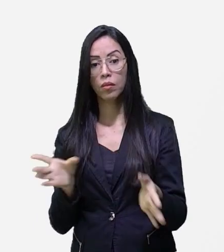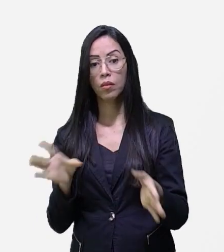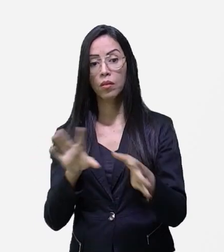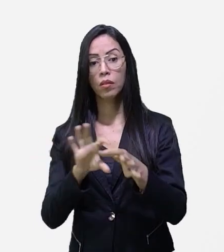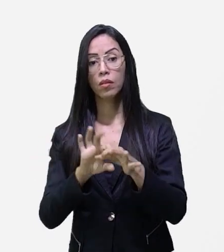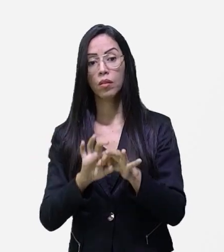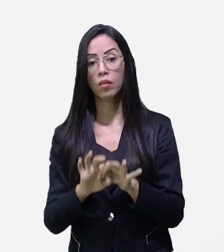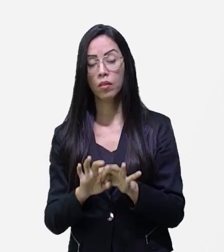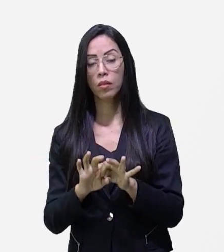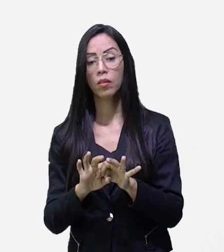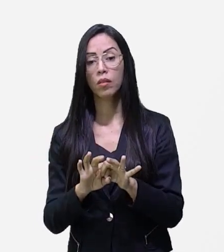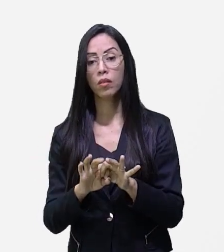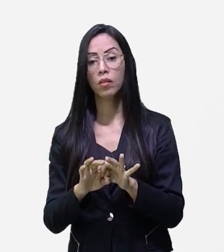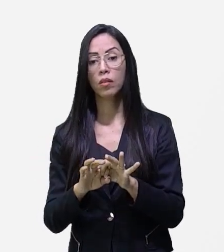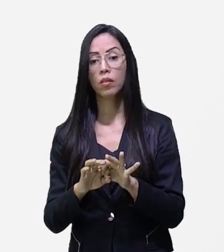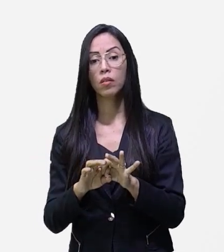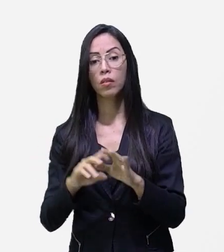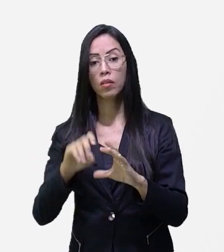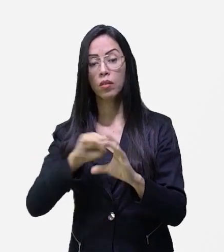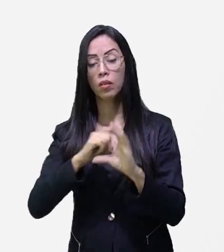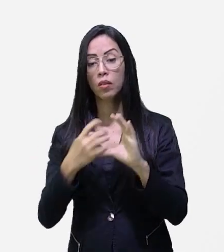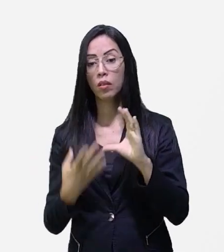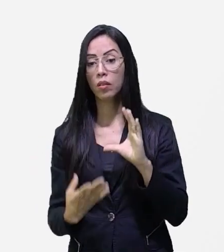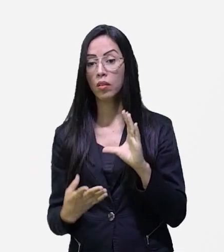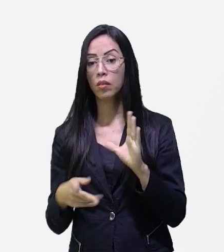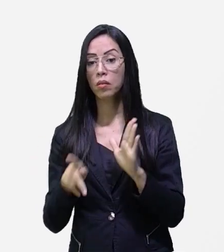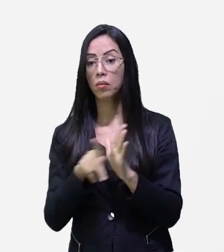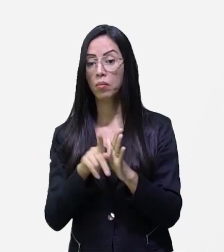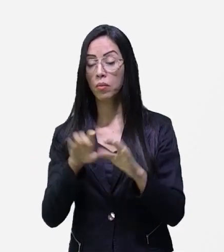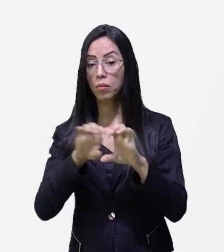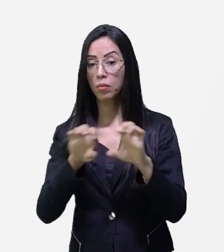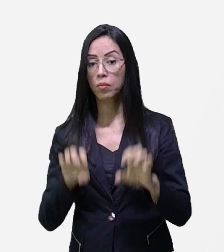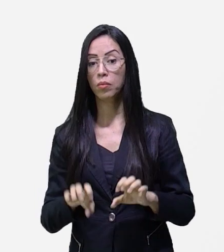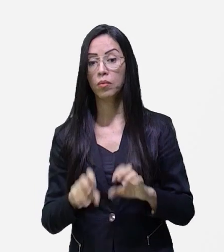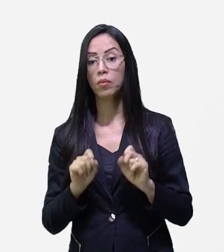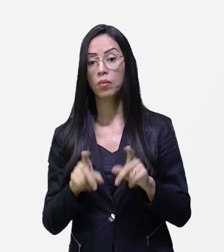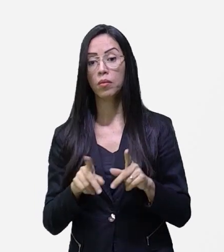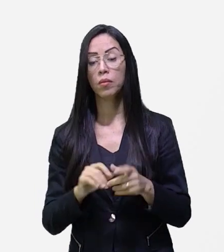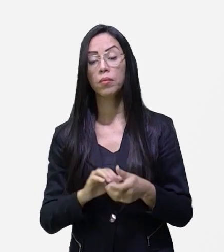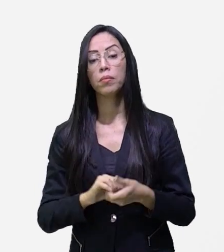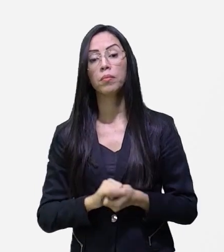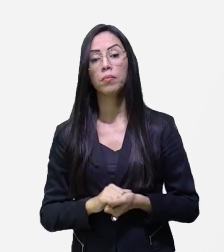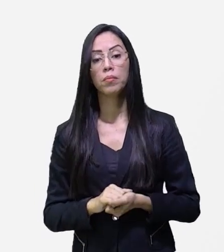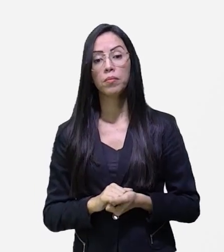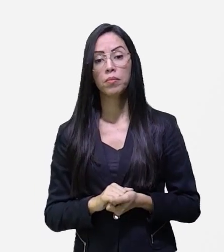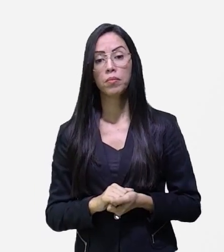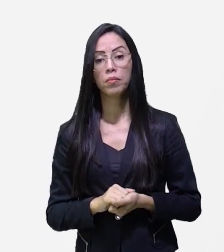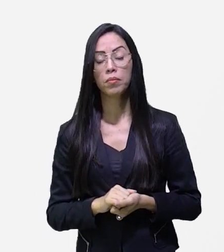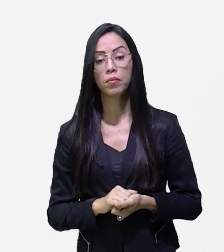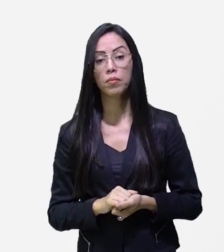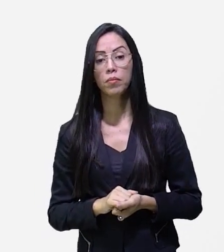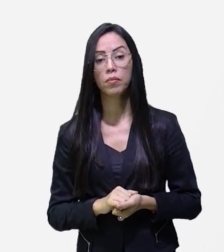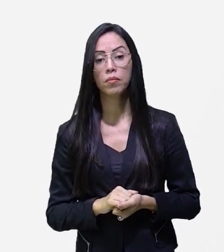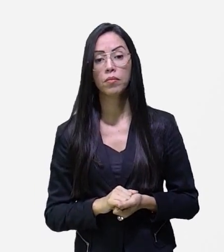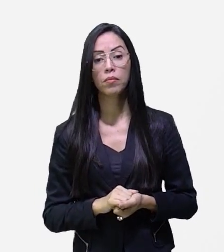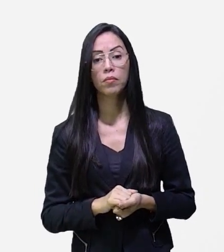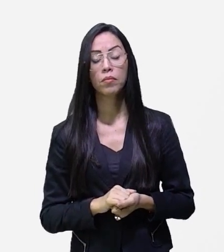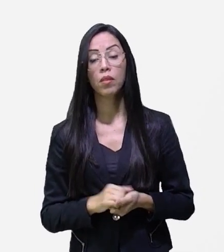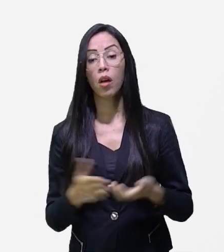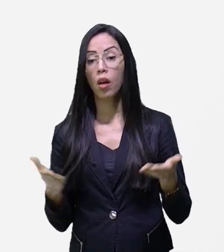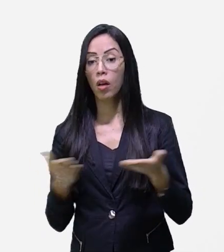elencando esses elementos estruturais. Muito bem. Vamos iniciar nossa